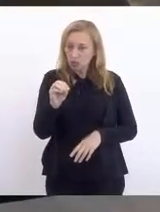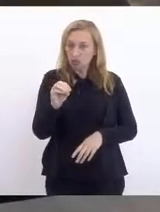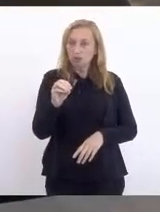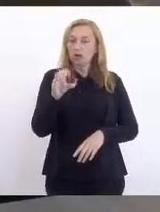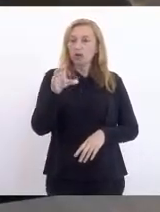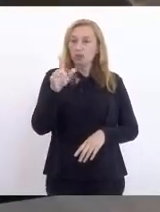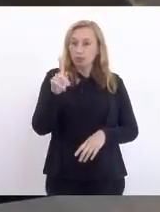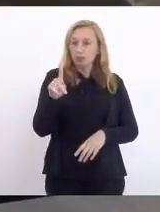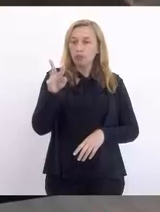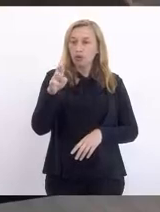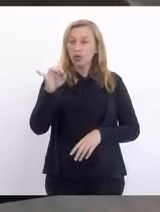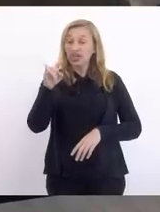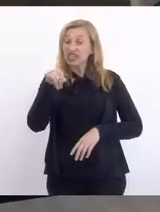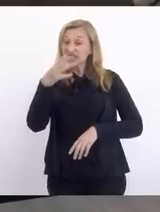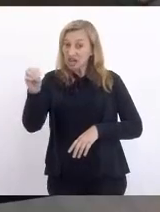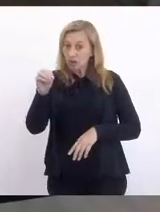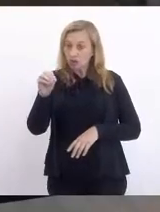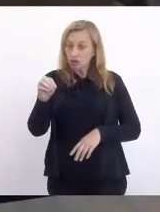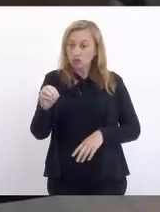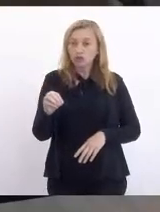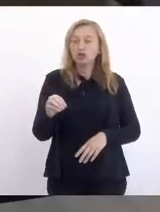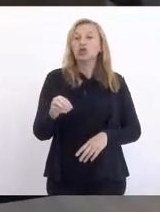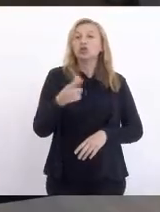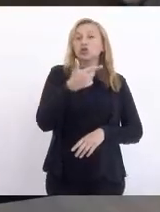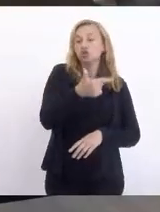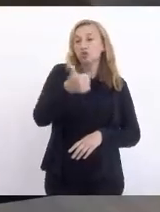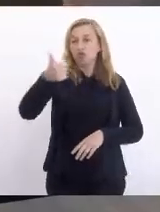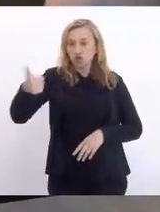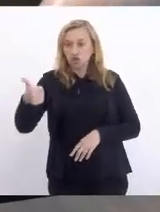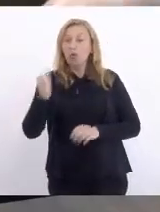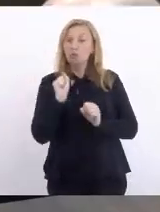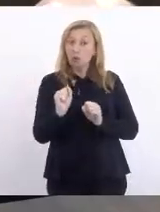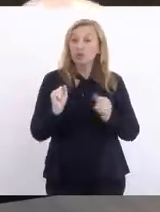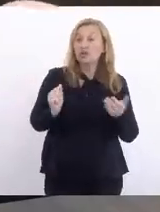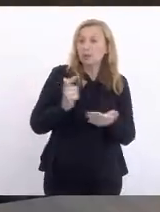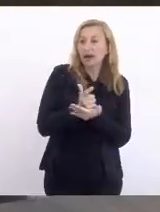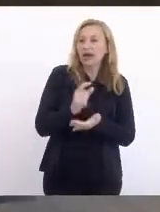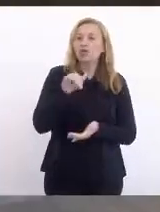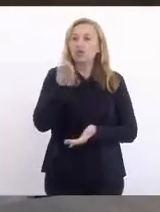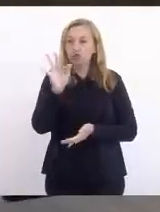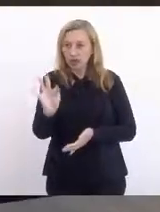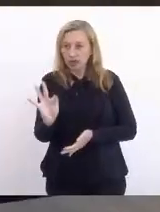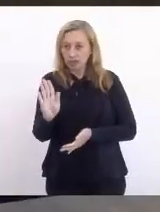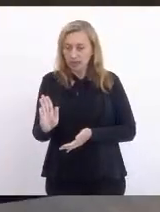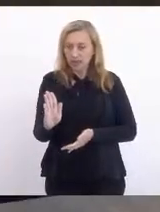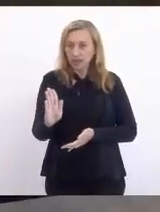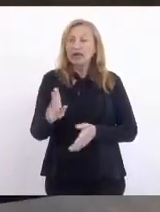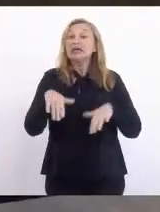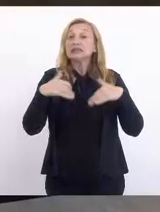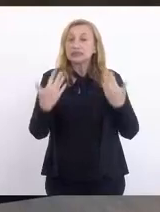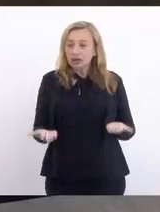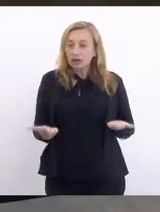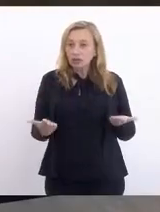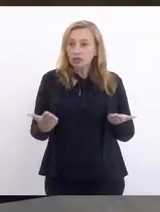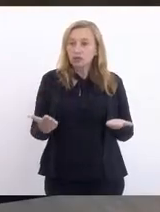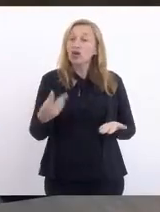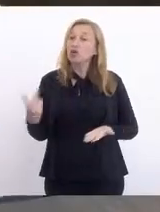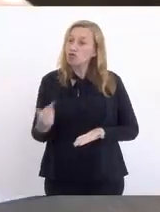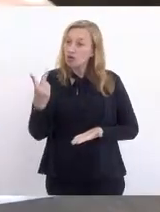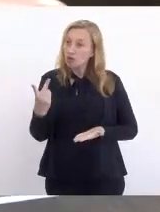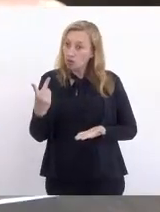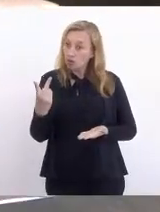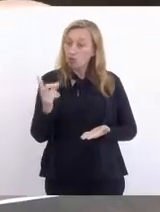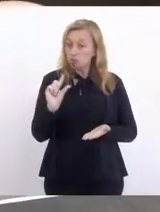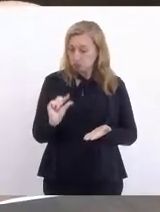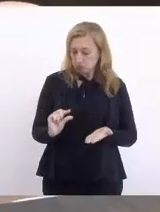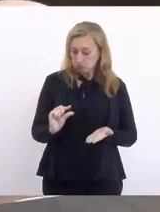progressões as progressões de 2021 podem ser pagas com o fundeb então é um valor